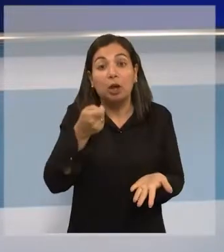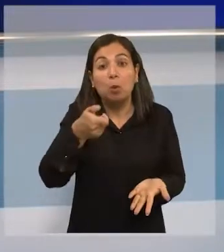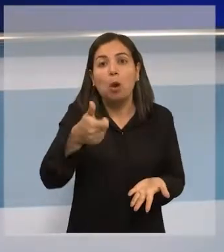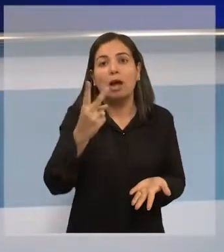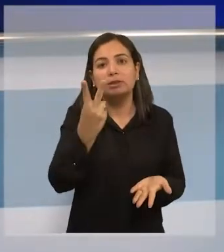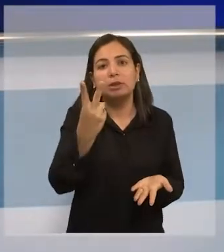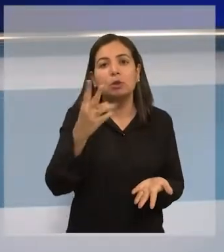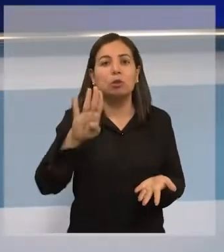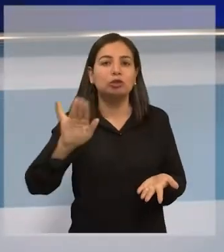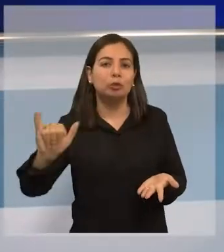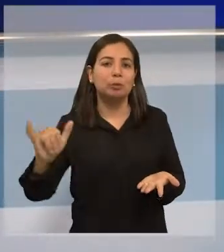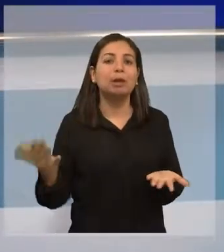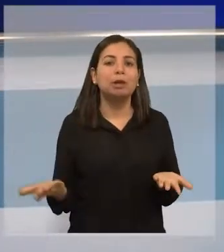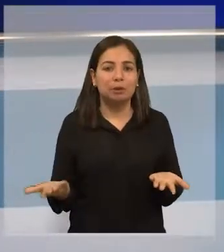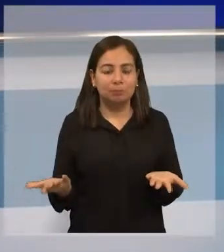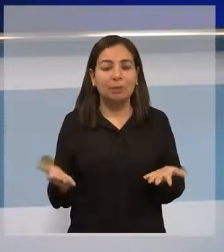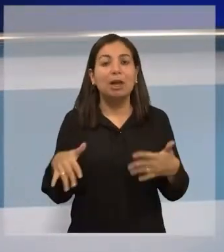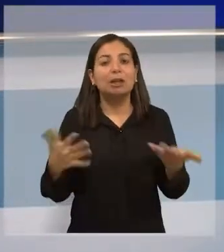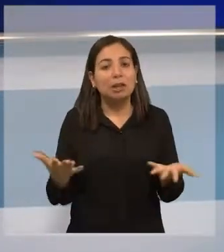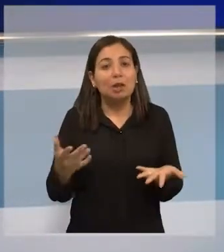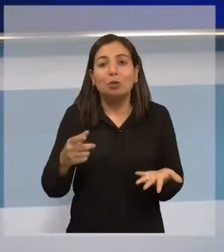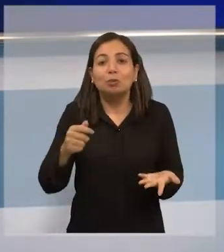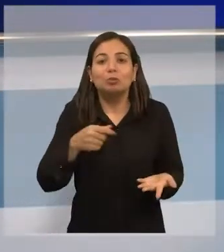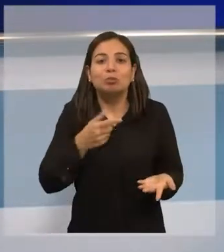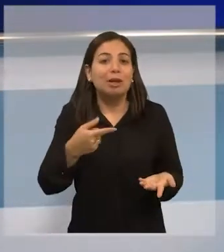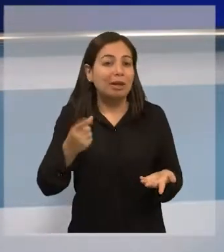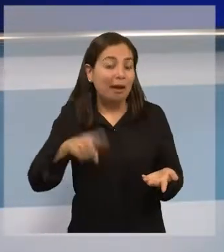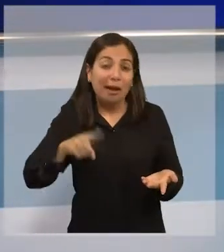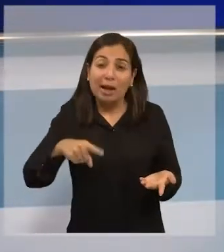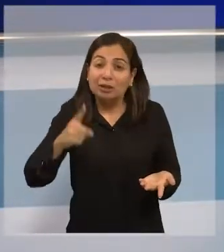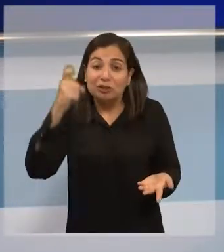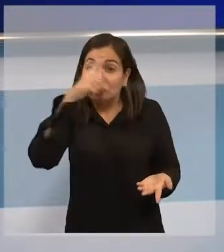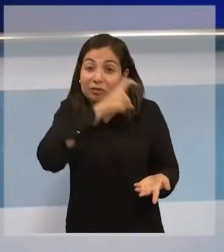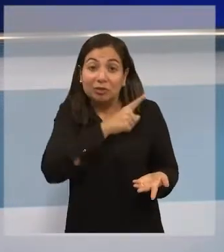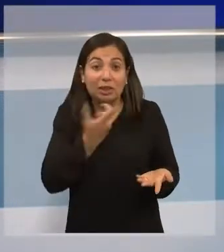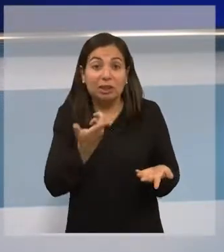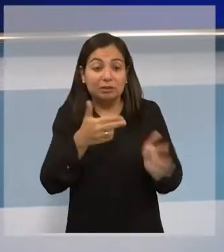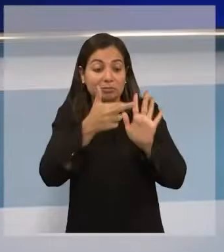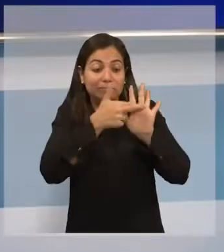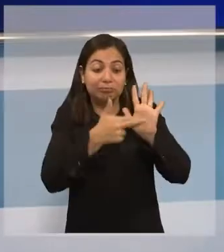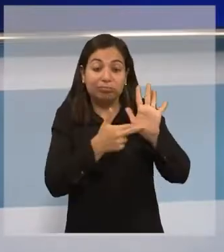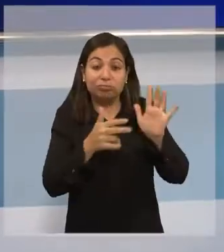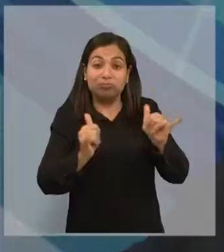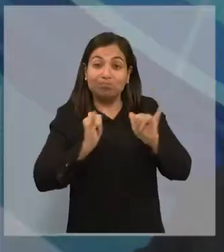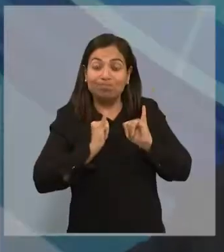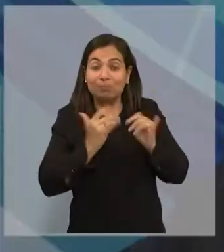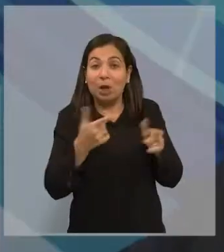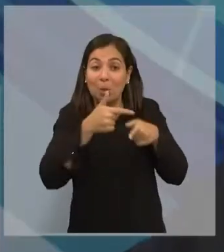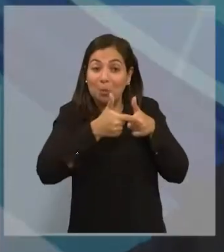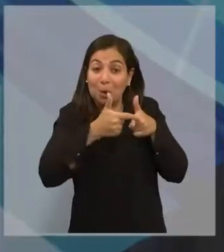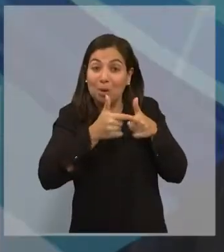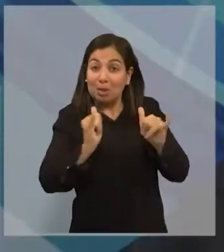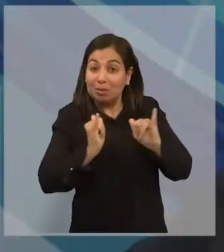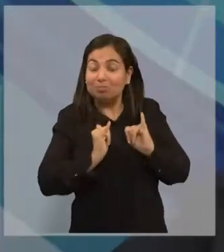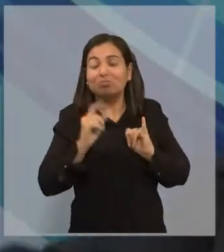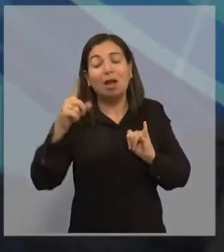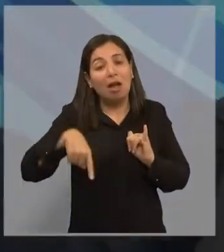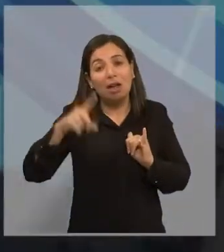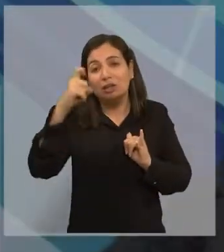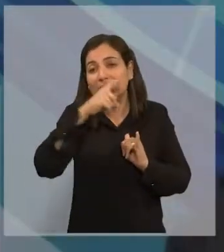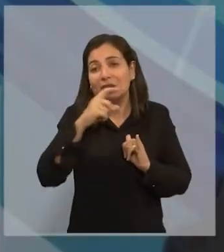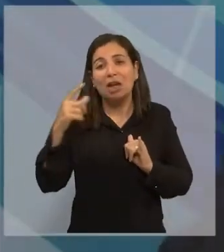isso. É só para corroborar o raciocínio e ver que o problema da Previdência é realmente muito grave. Mas o problema da Previdência é histórico, né? Quer